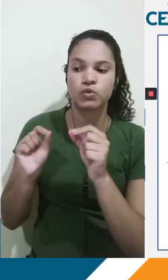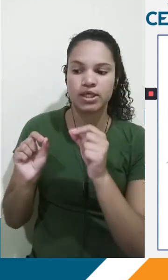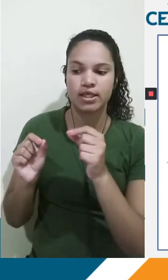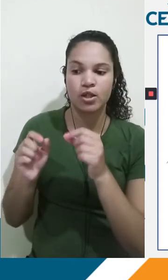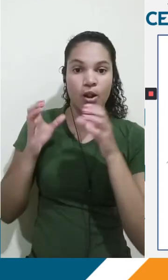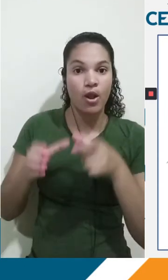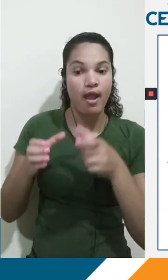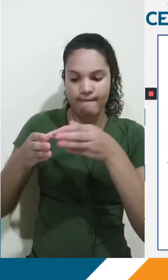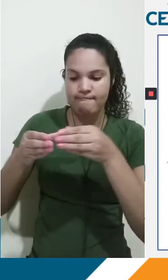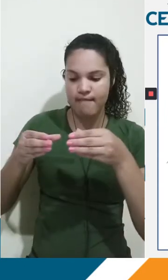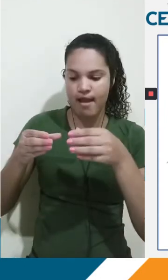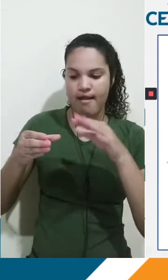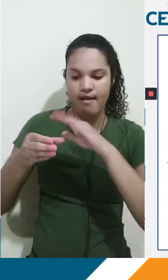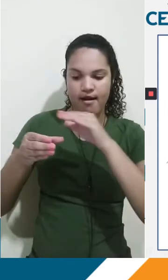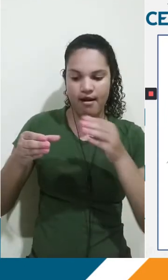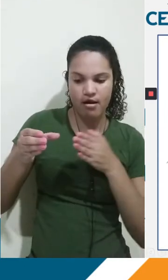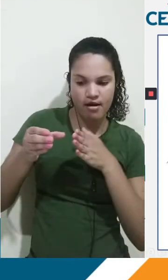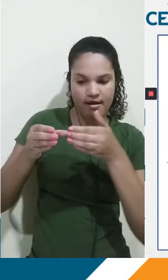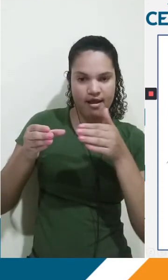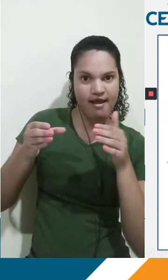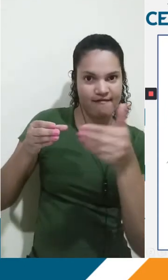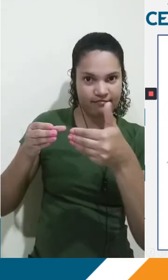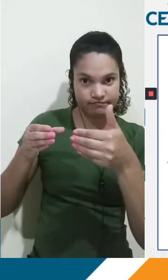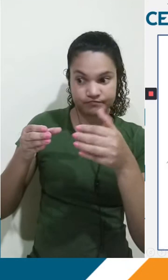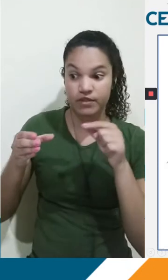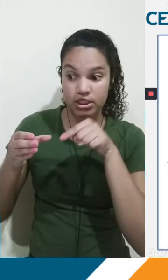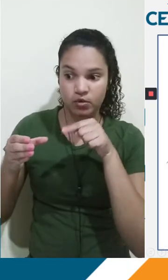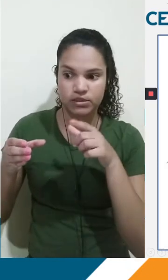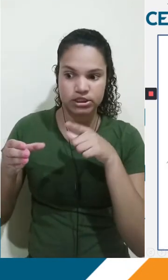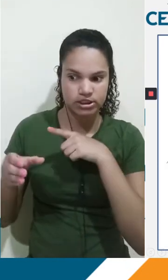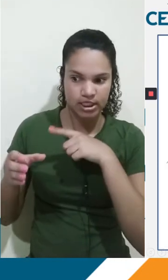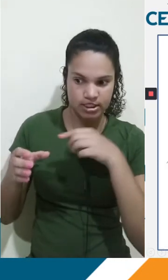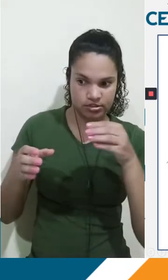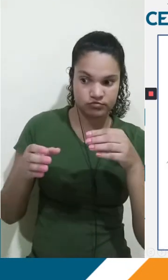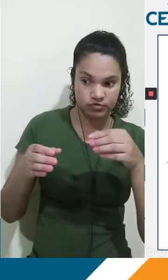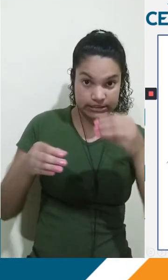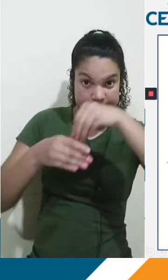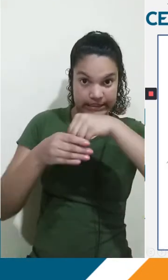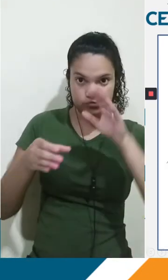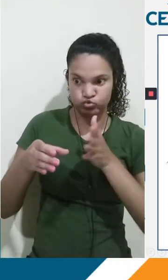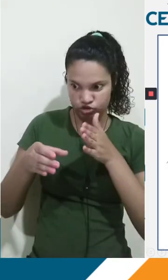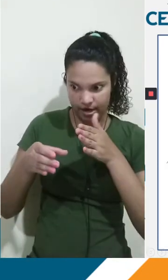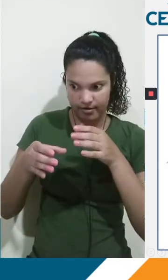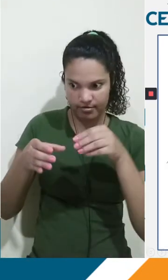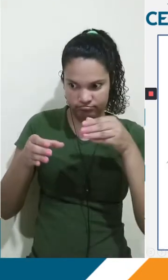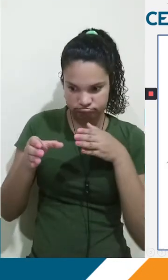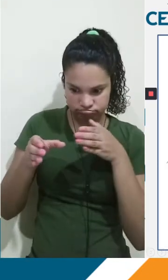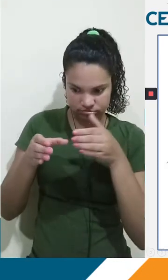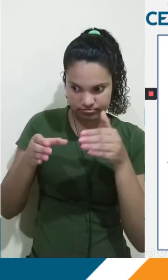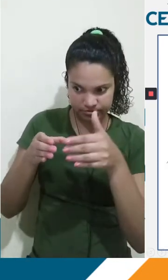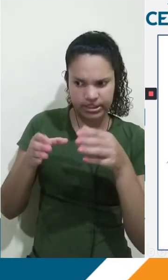nas cristas mitocondriais. Então, citoplasma, aqui dentro já da mitocôndria, na matriz e aqui nas cristas.